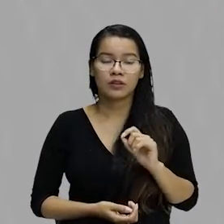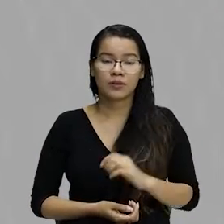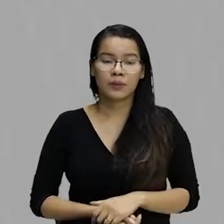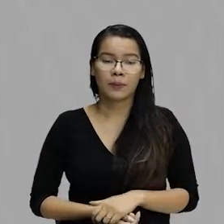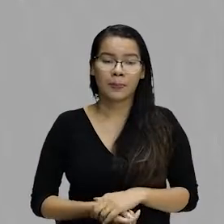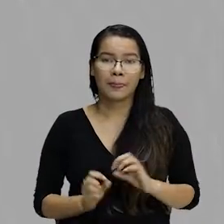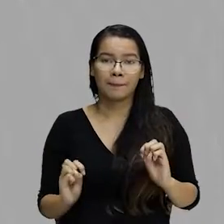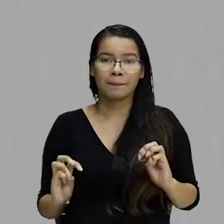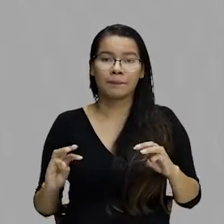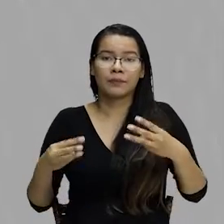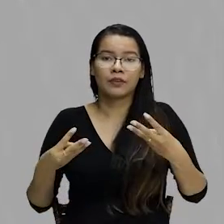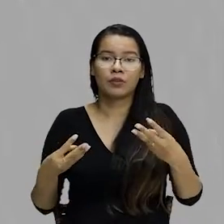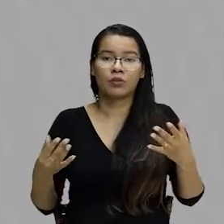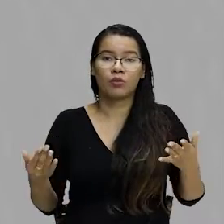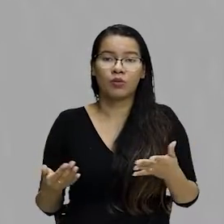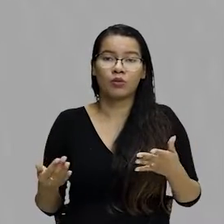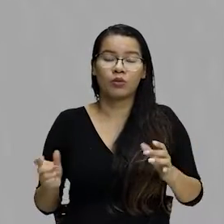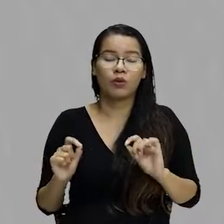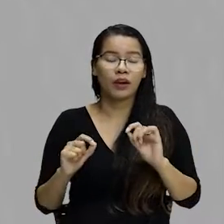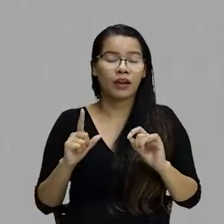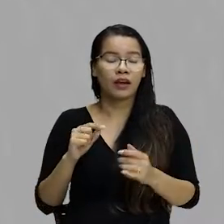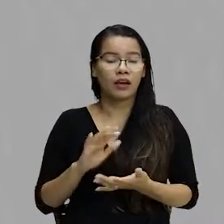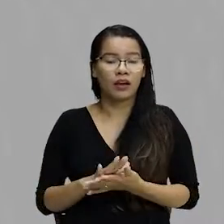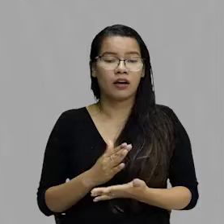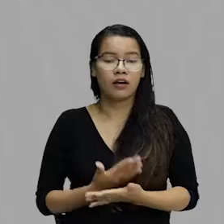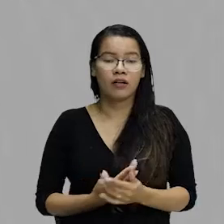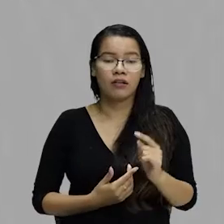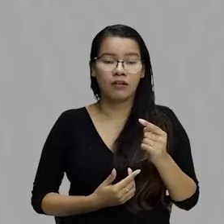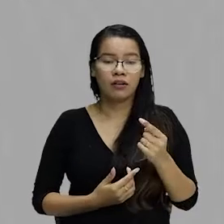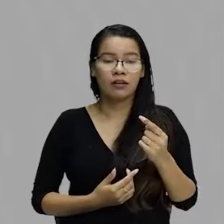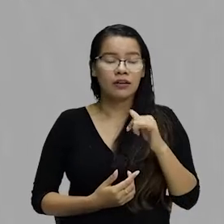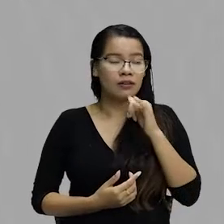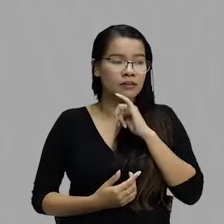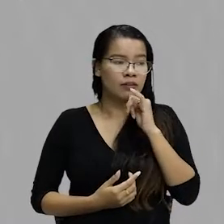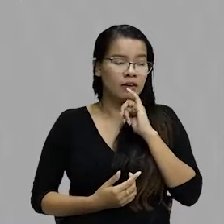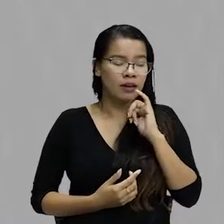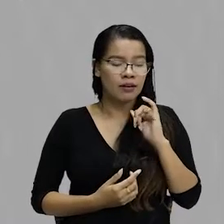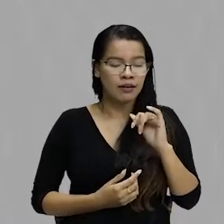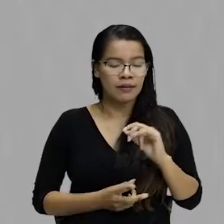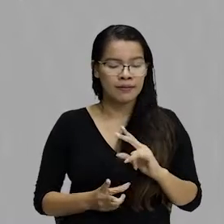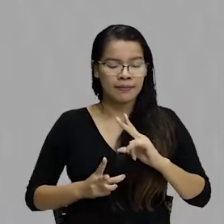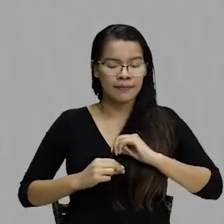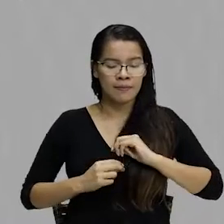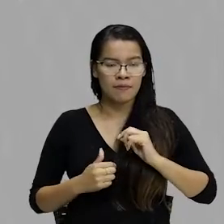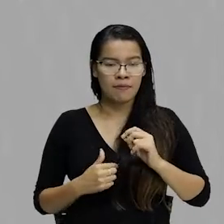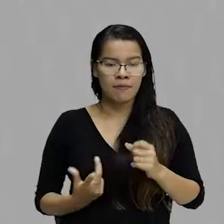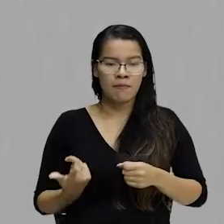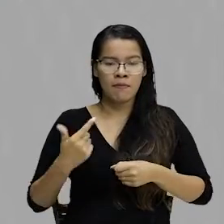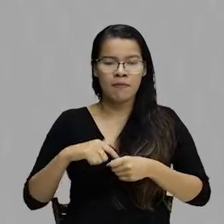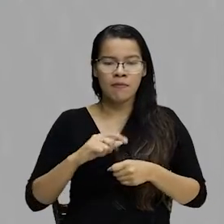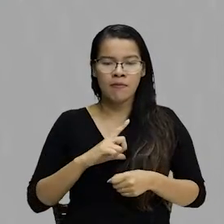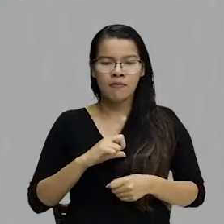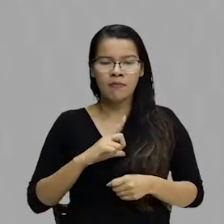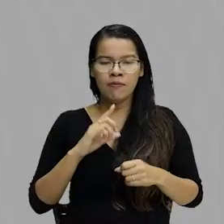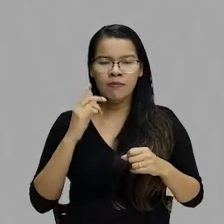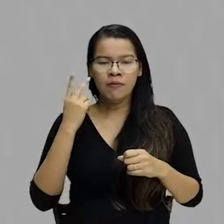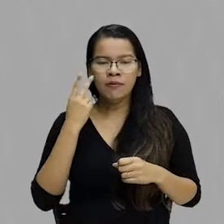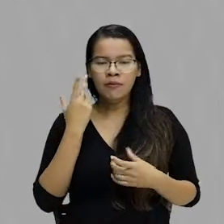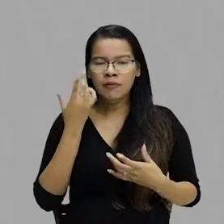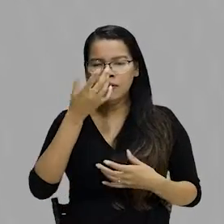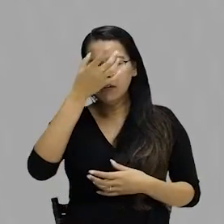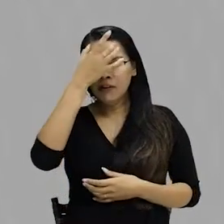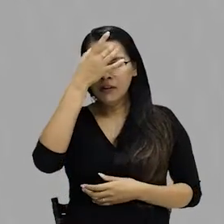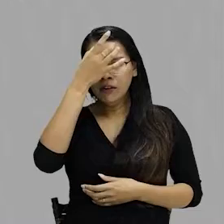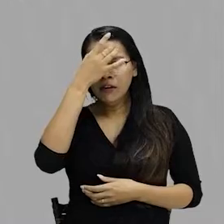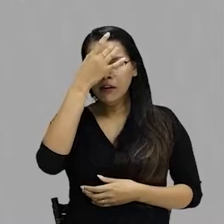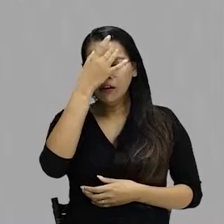espetáculos hoje? O que é a interpretação? Quando você pega, por exemplo, um personagem, vou voltar bem aqui para a gente ter uma noção disso.